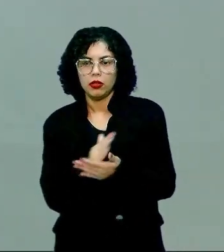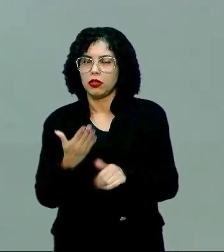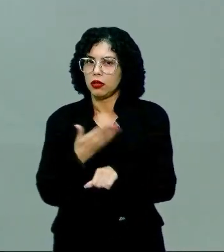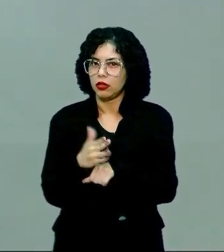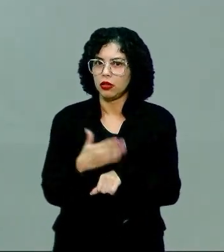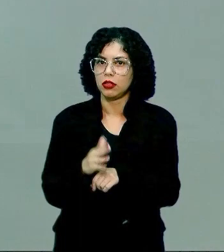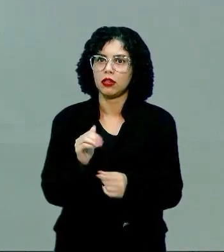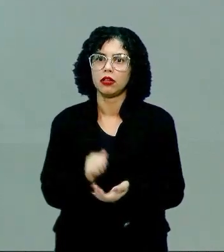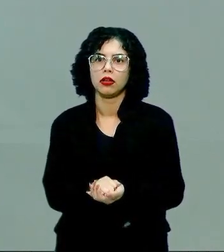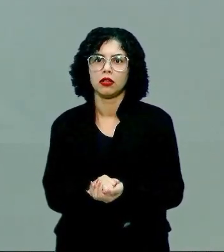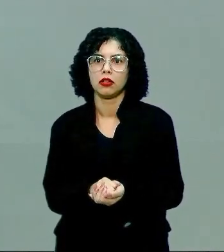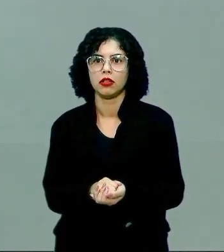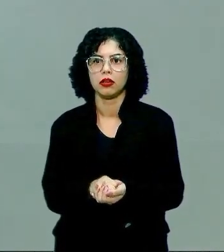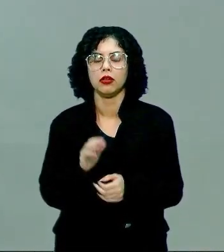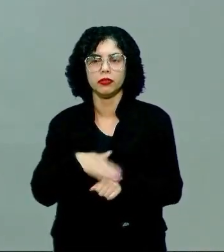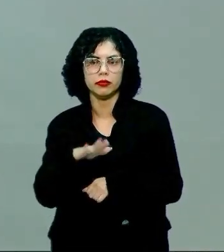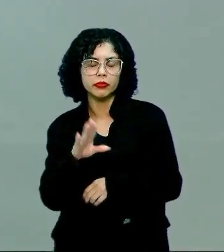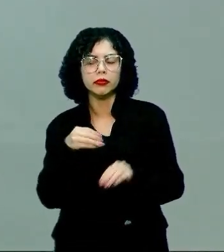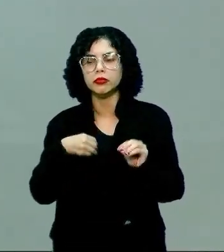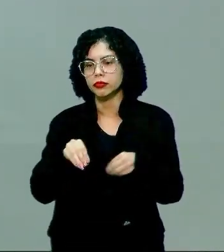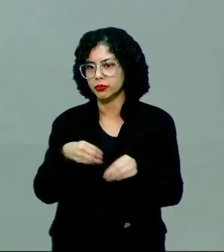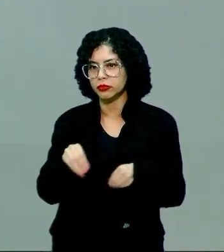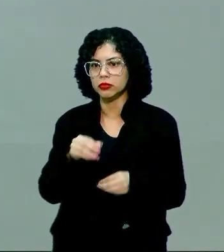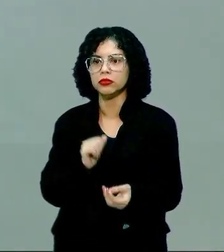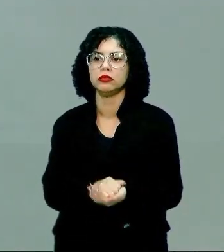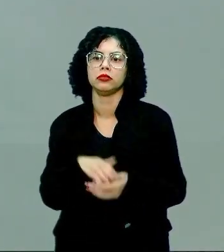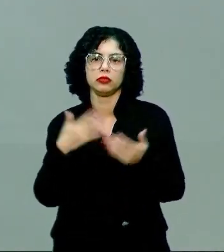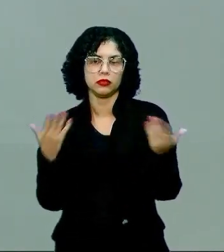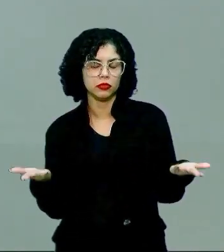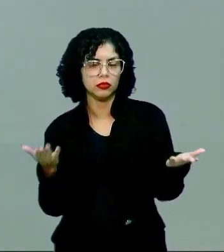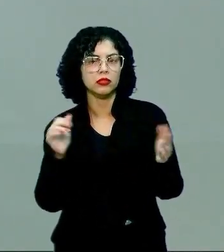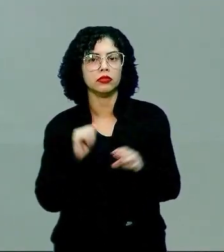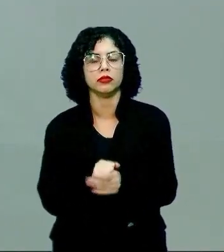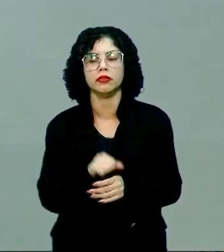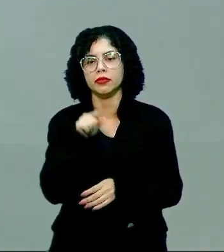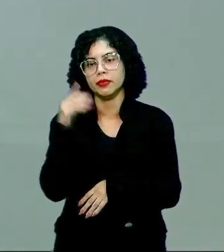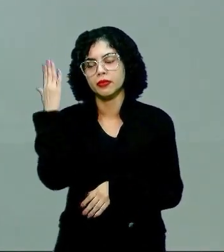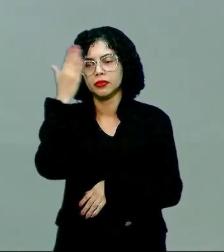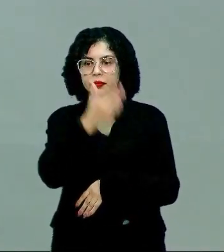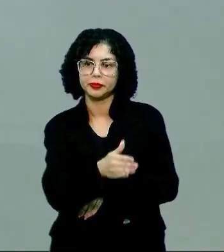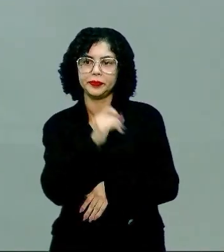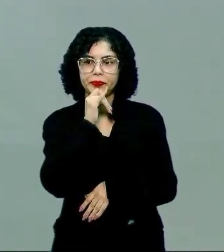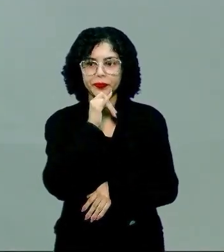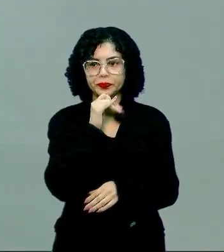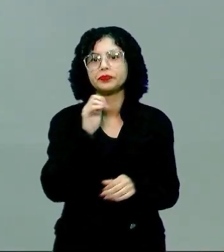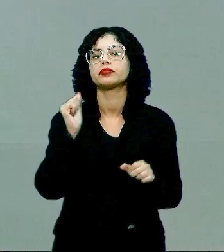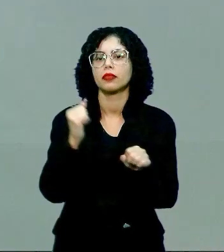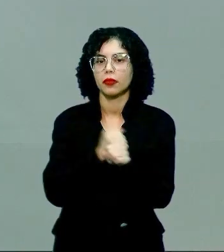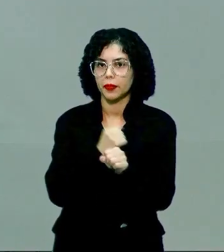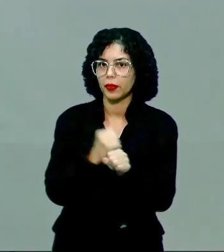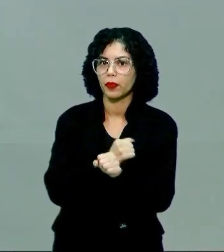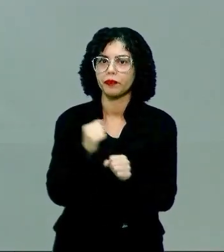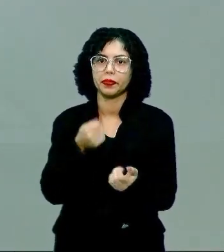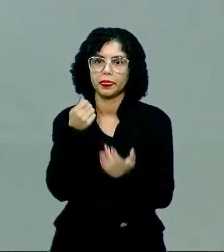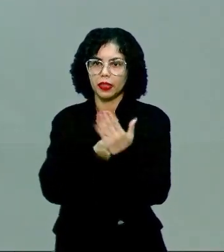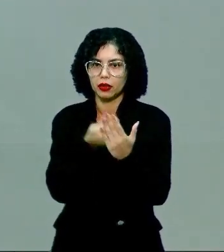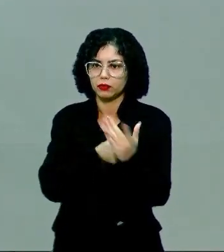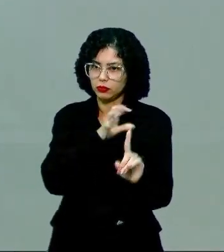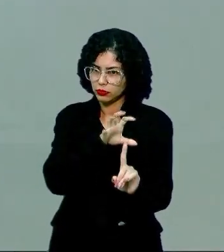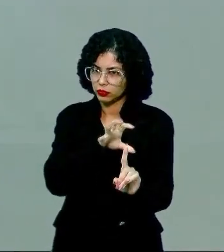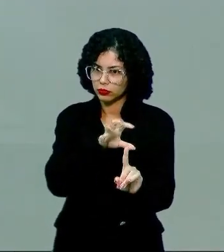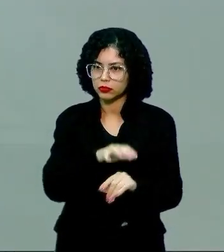algumas práticas por exemplo de yoga você vai ter um pouco mais de flexibilidade então é sempre ter esse direcionamento nessa construção e nunca na forma